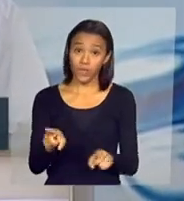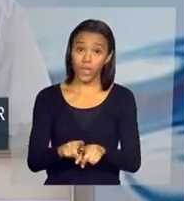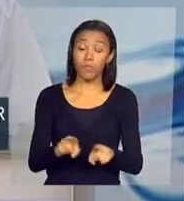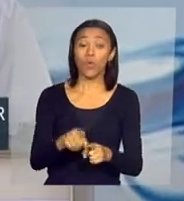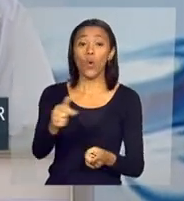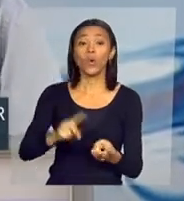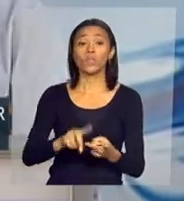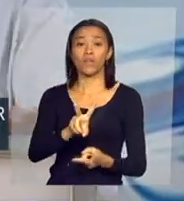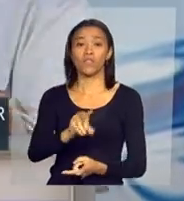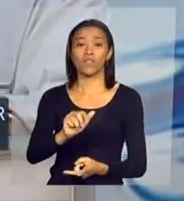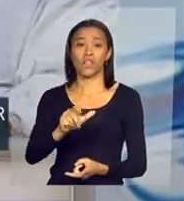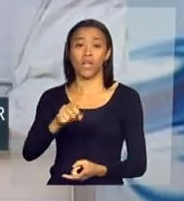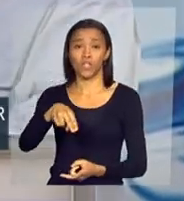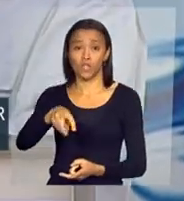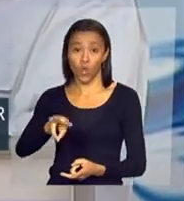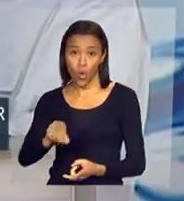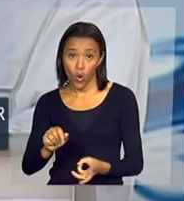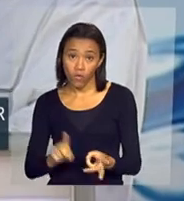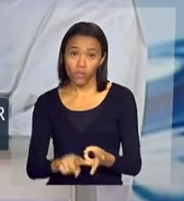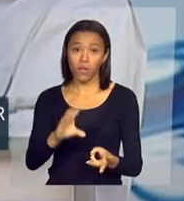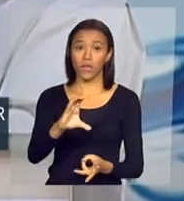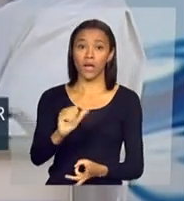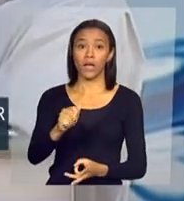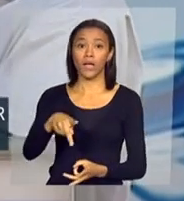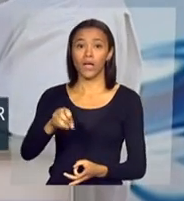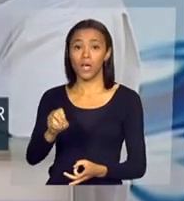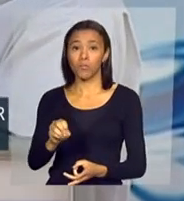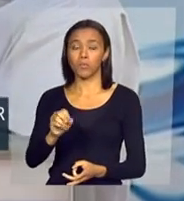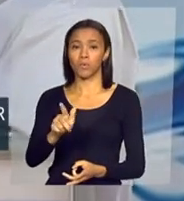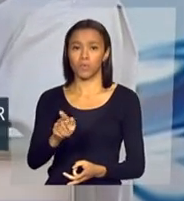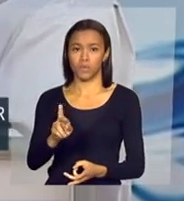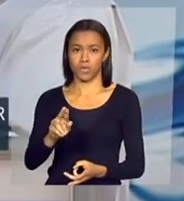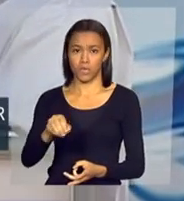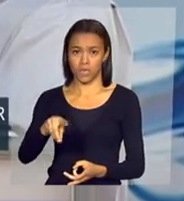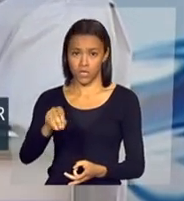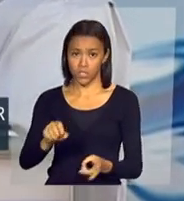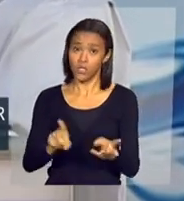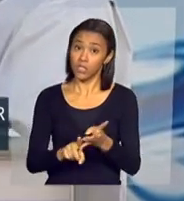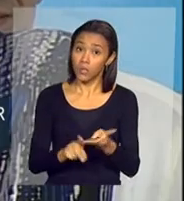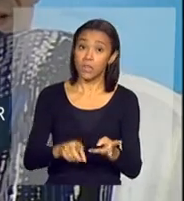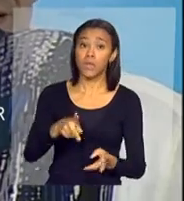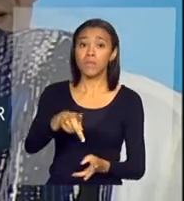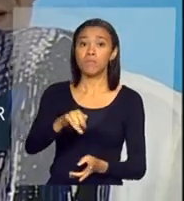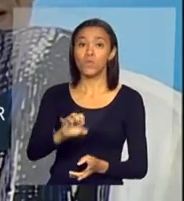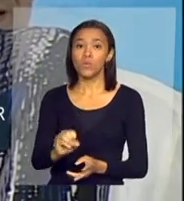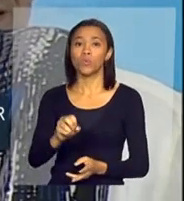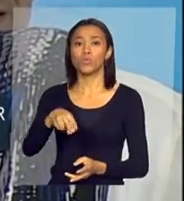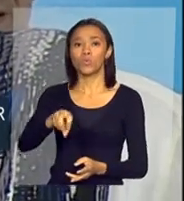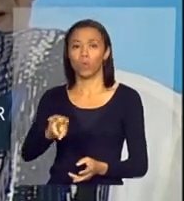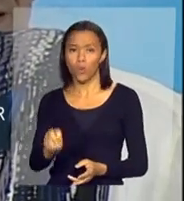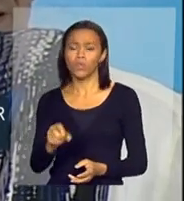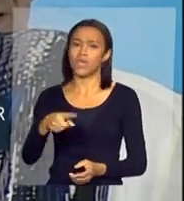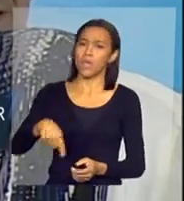Nova, a Campo Grande do Piauí, a Fronteiras e a Pio Nono, que são abastecidos muitas vezes